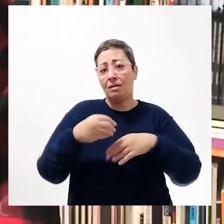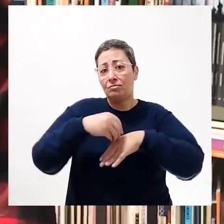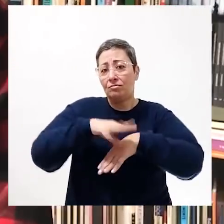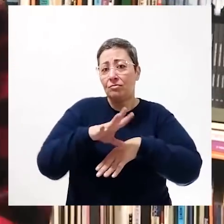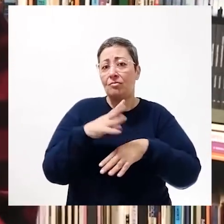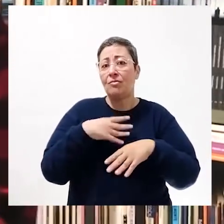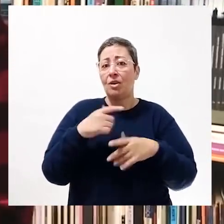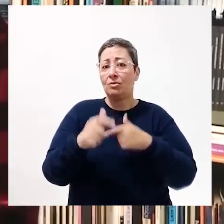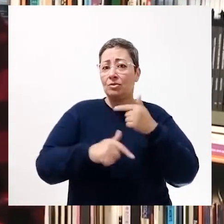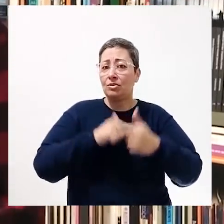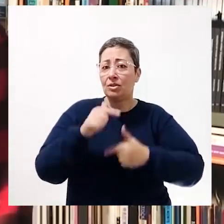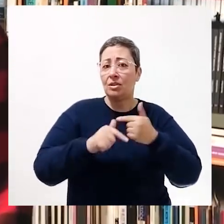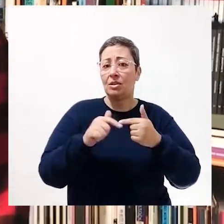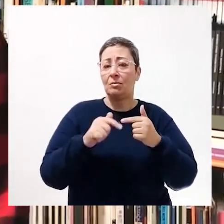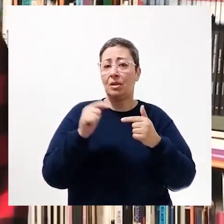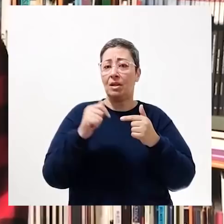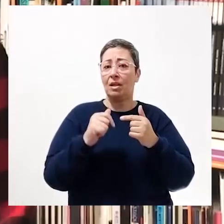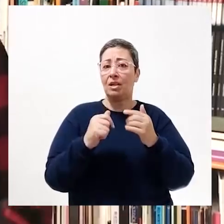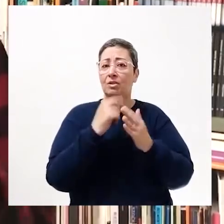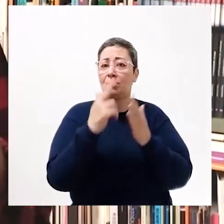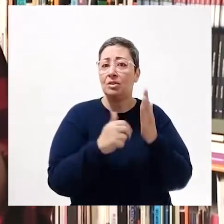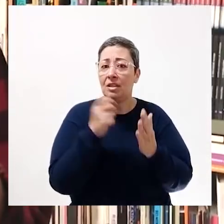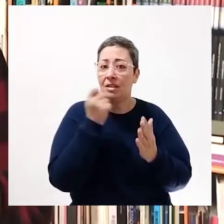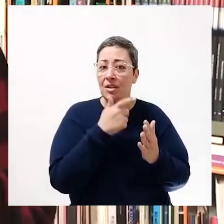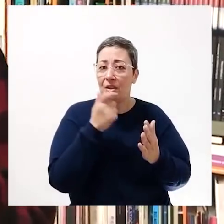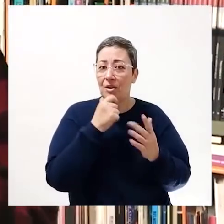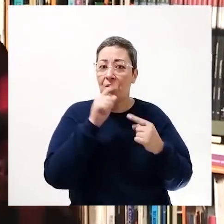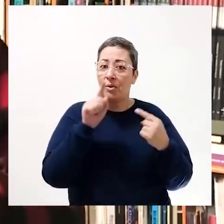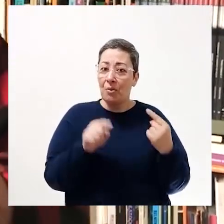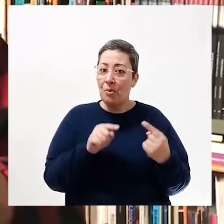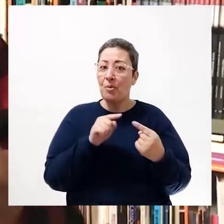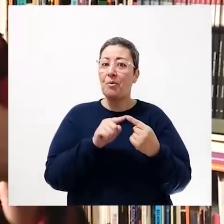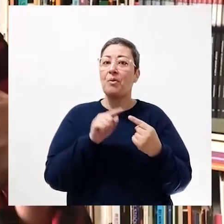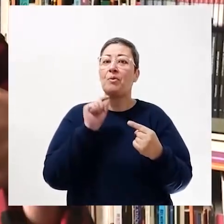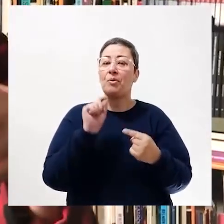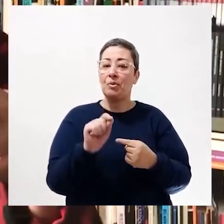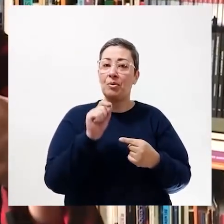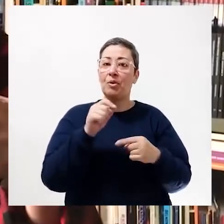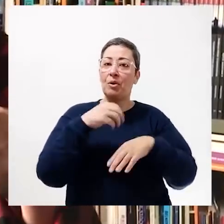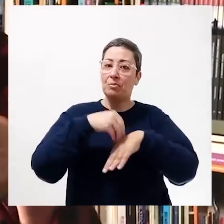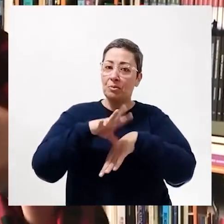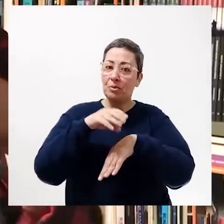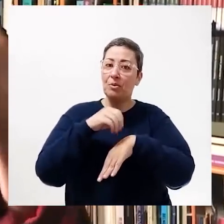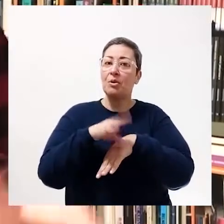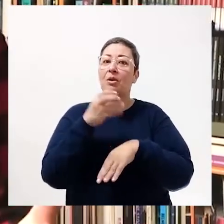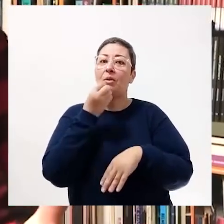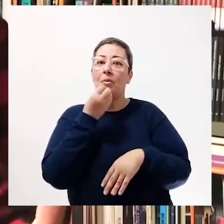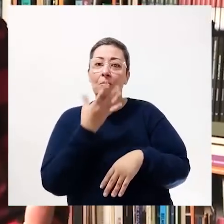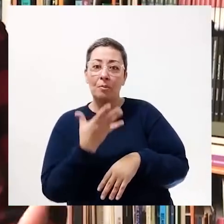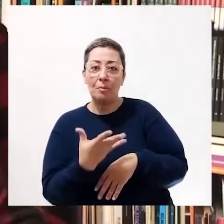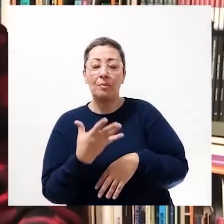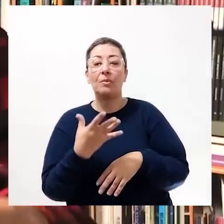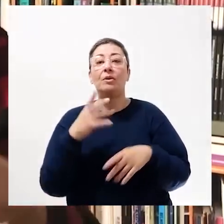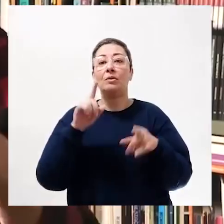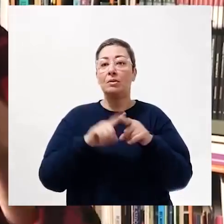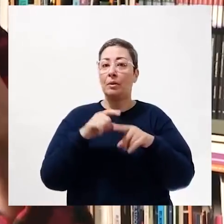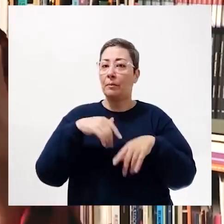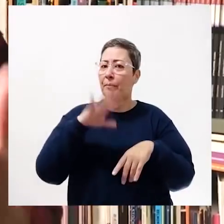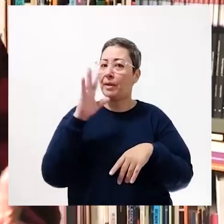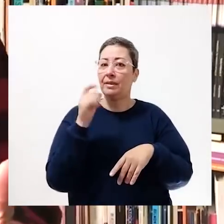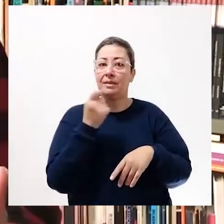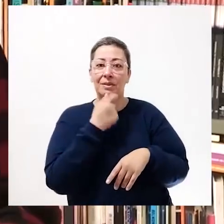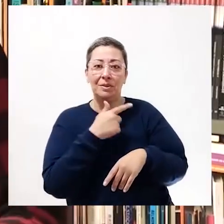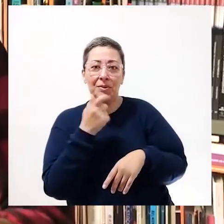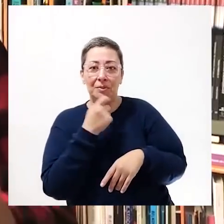isso. O trabalho do cartunista é esse, sempre assim com o objetivo de passar mensagens boas, com